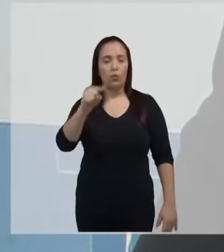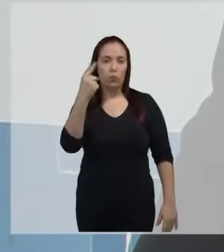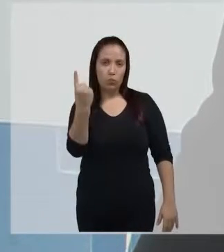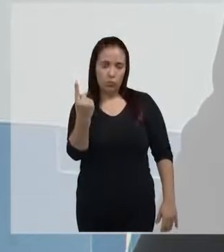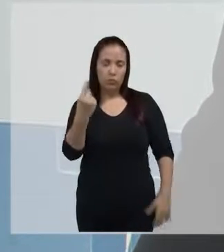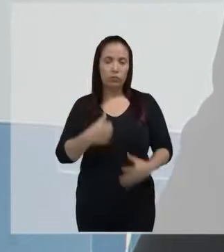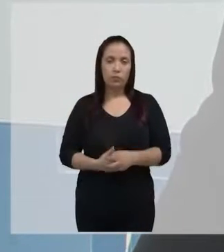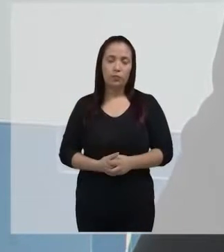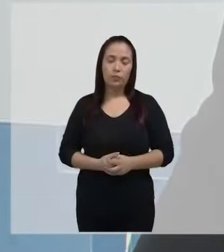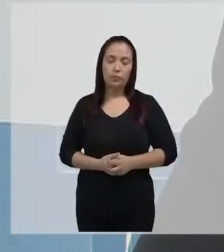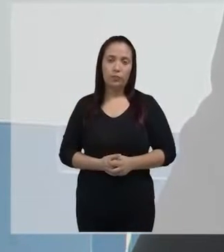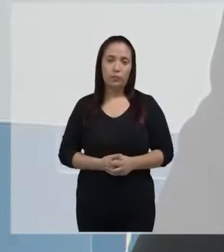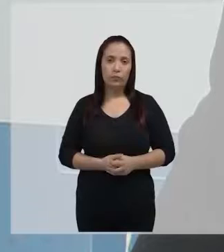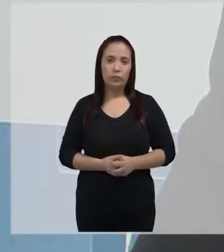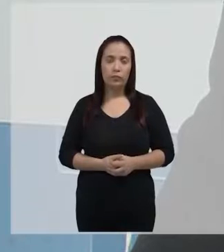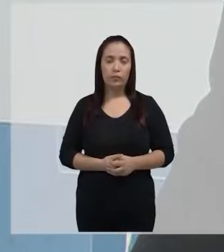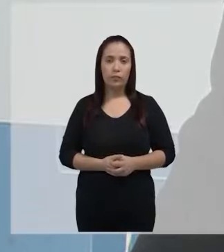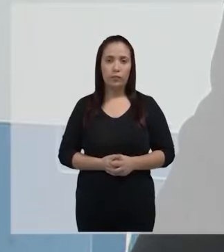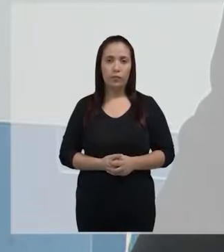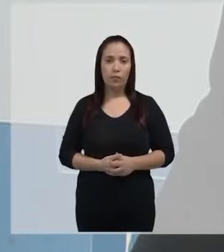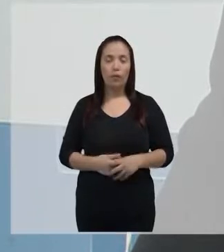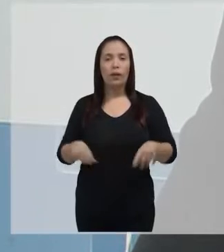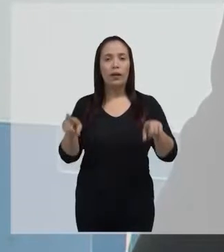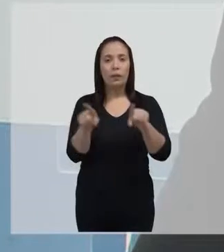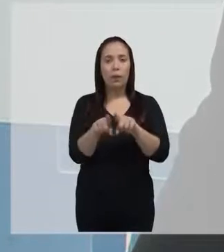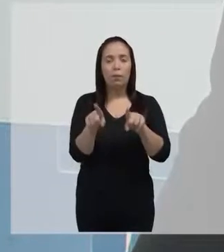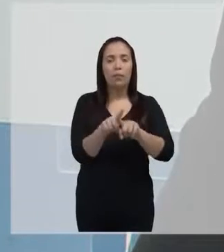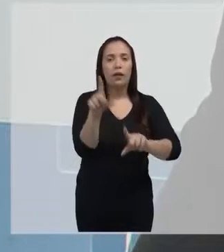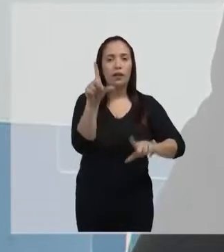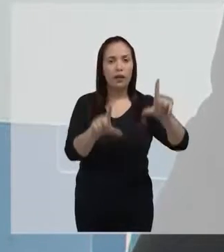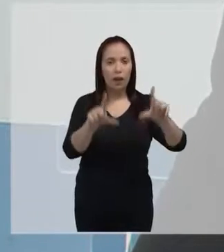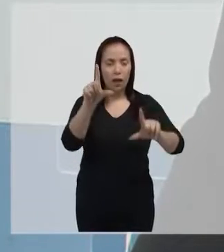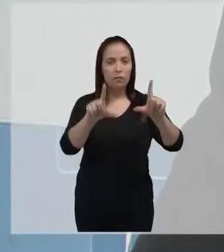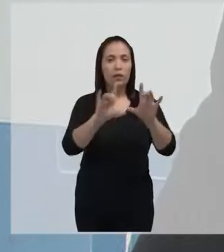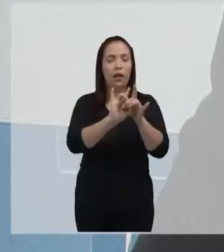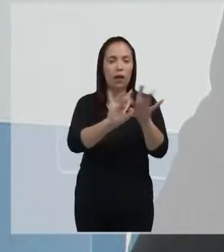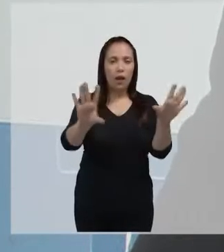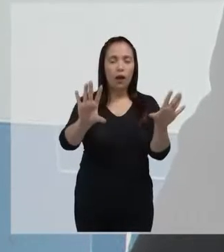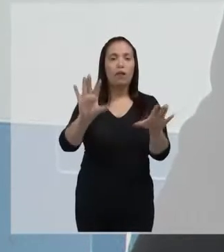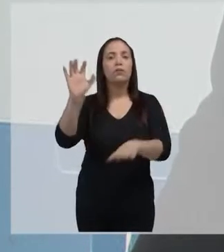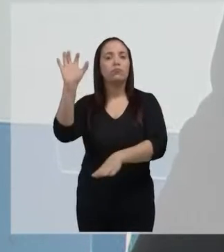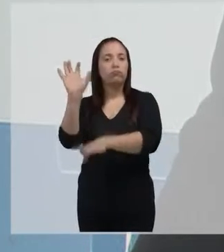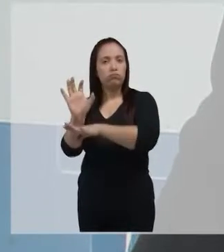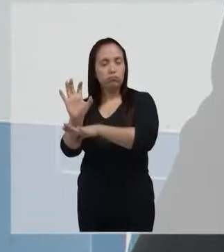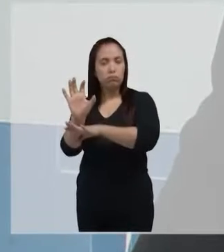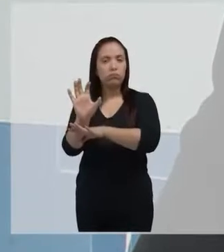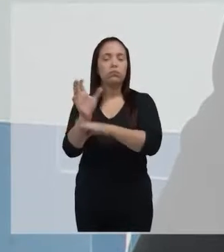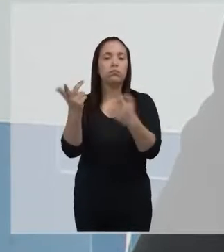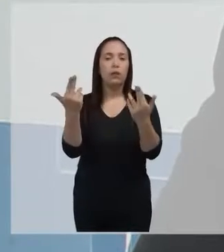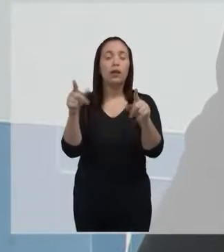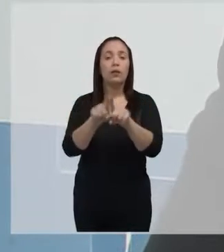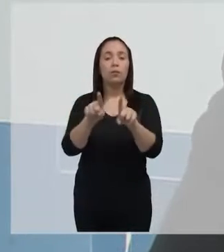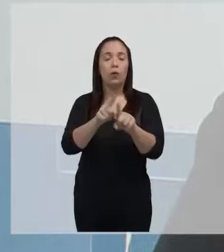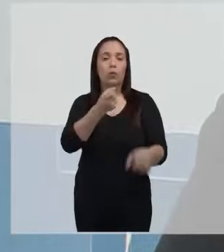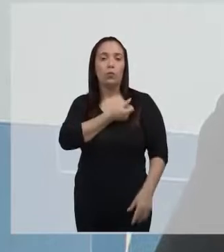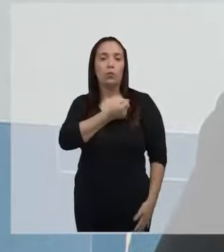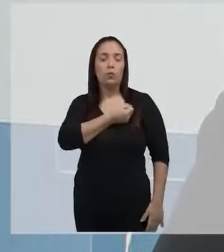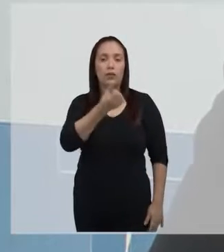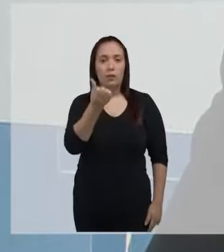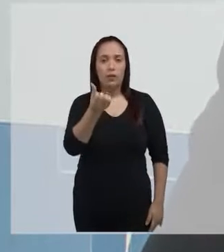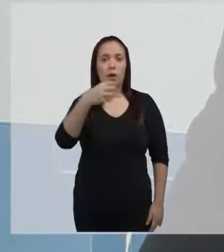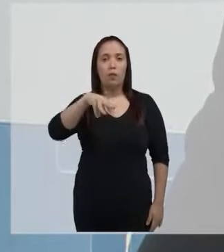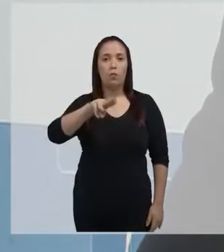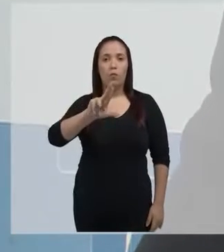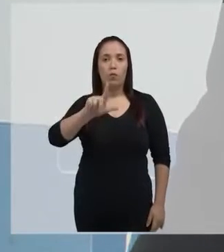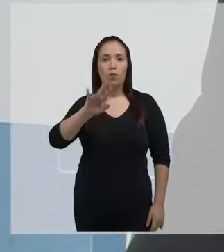E tanto, além da sua televisão aberta digital, esse programa passa também no canal 6 da